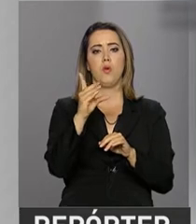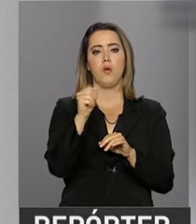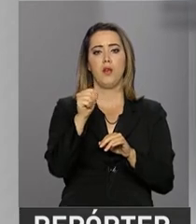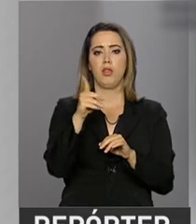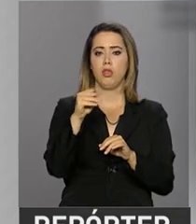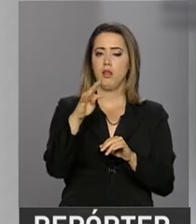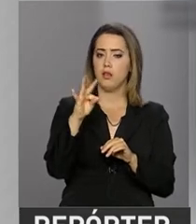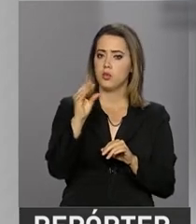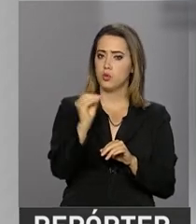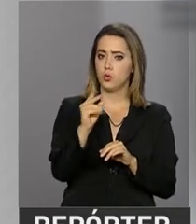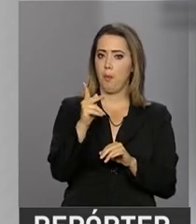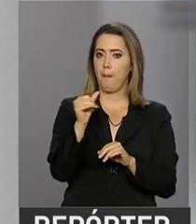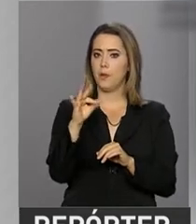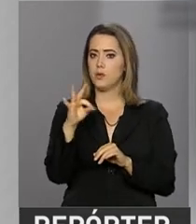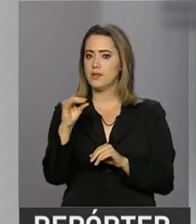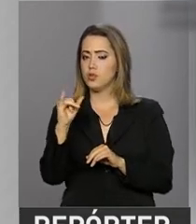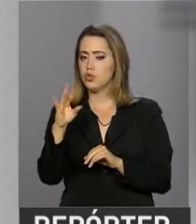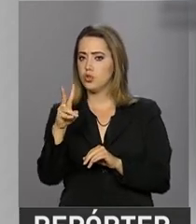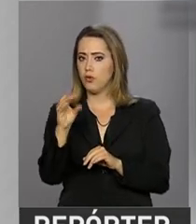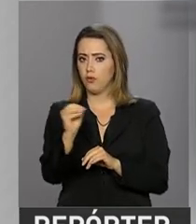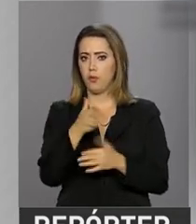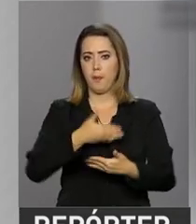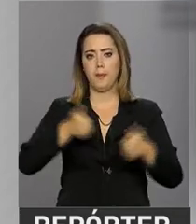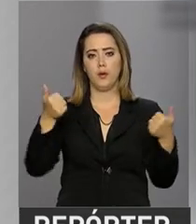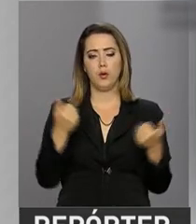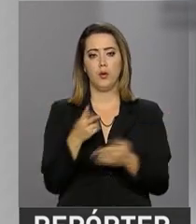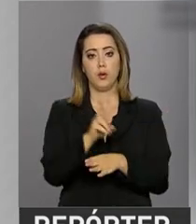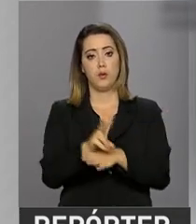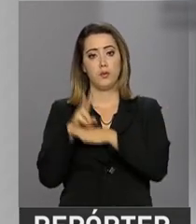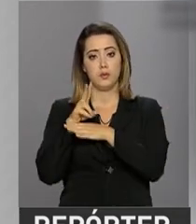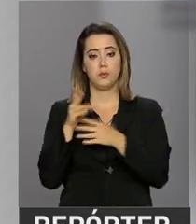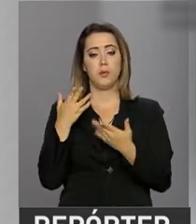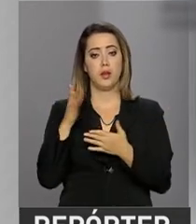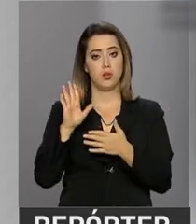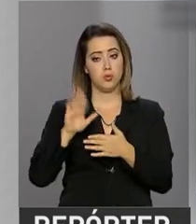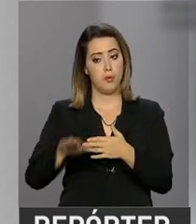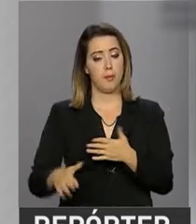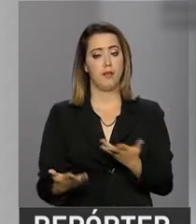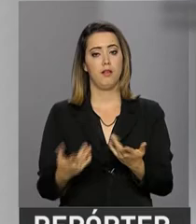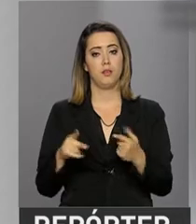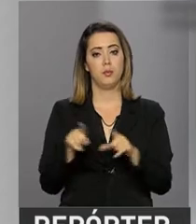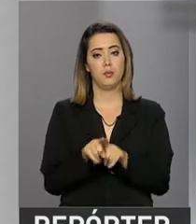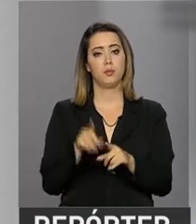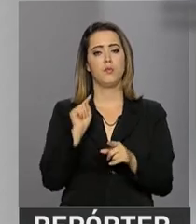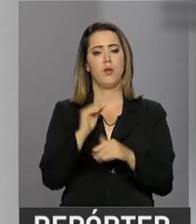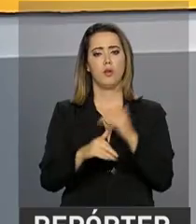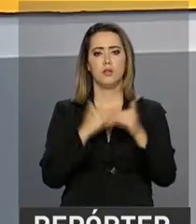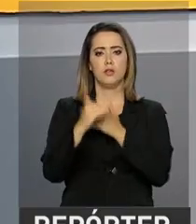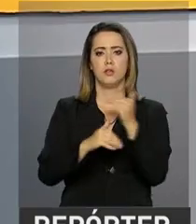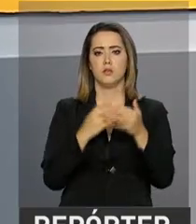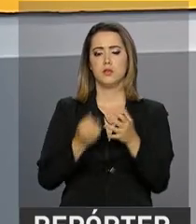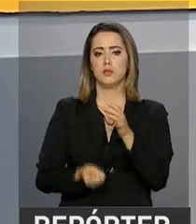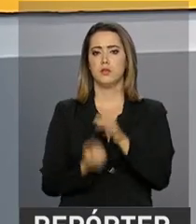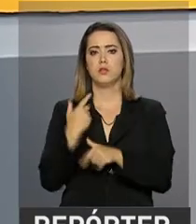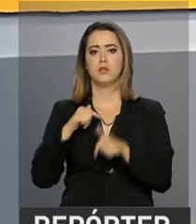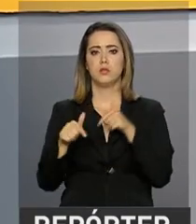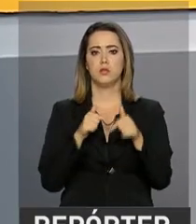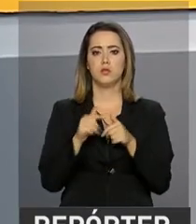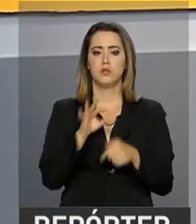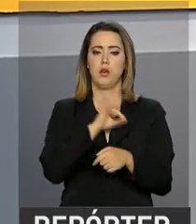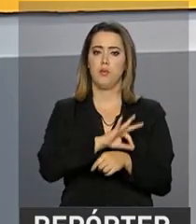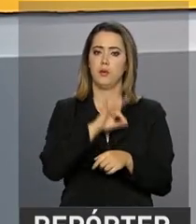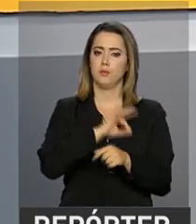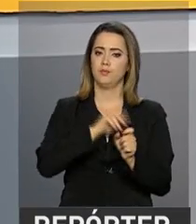aumentar crédito e baratear os empréstimos para meirelles essas medidas visam garantir crescimento geração de emprego e renda